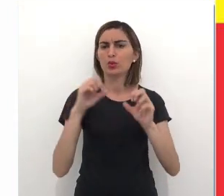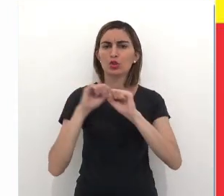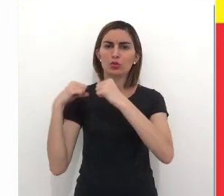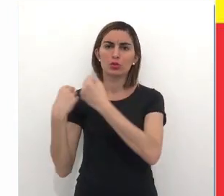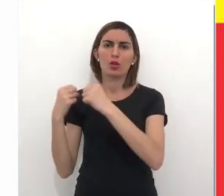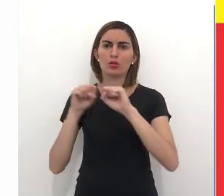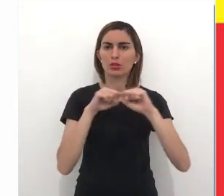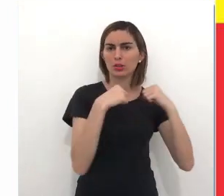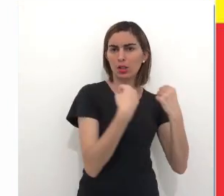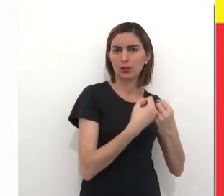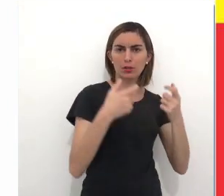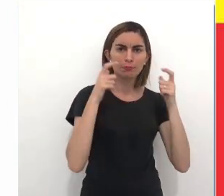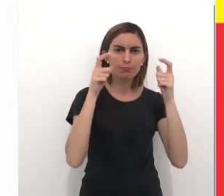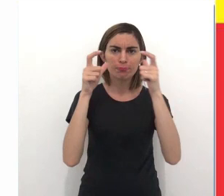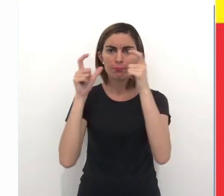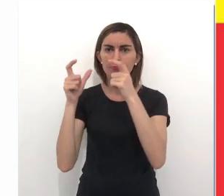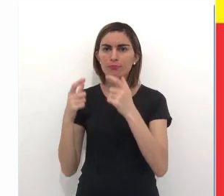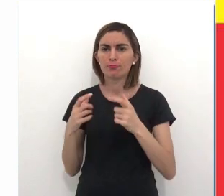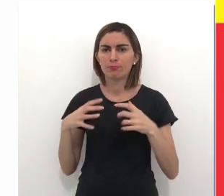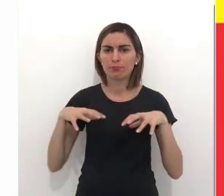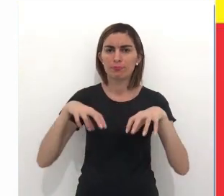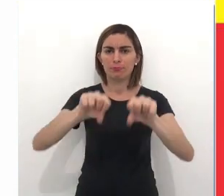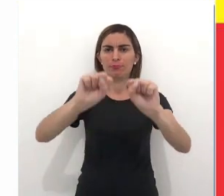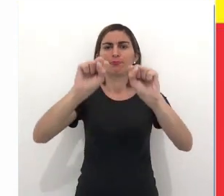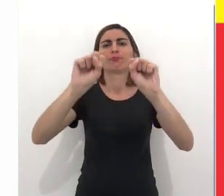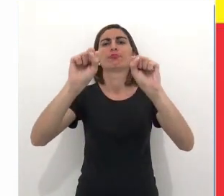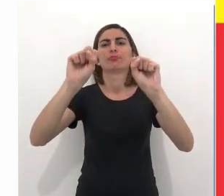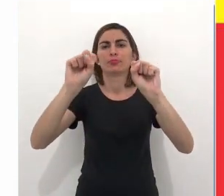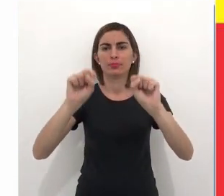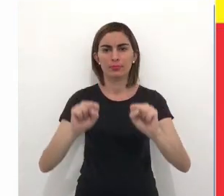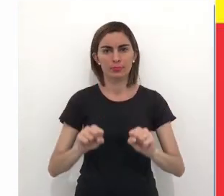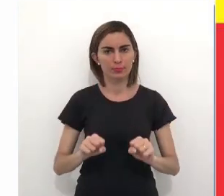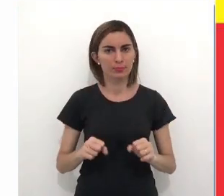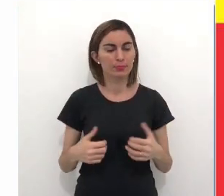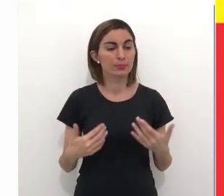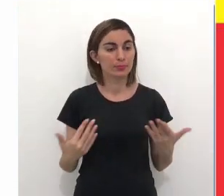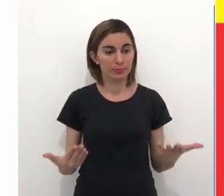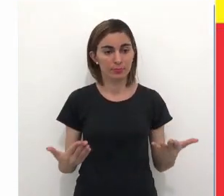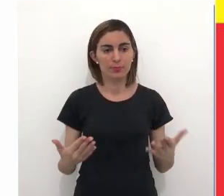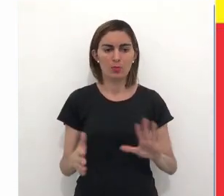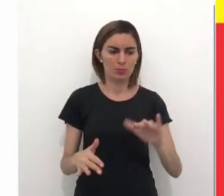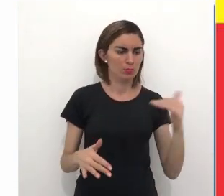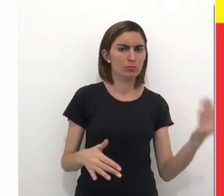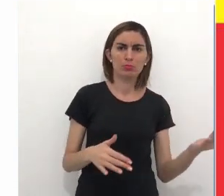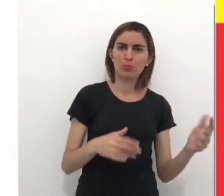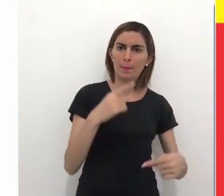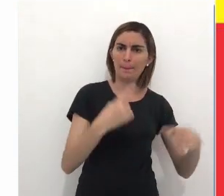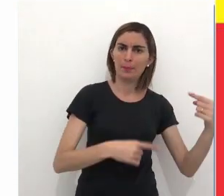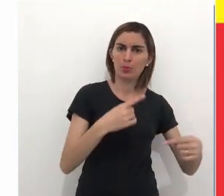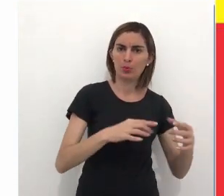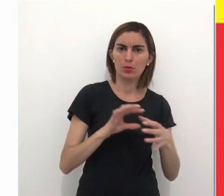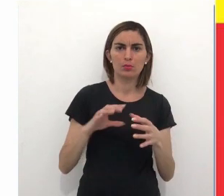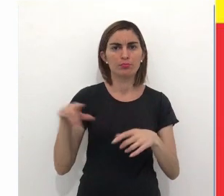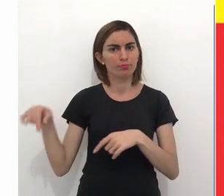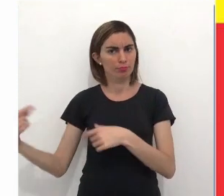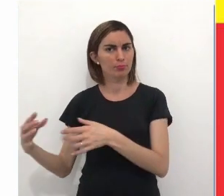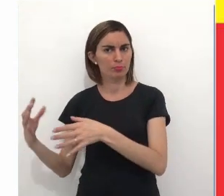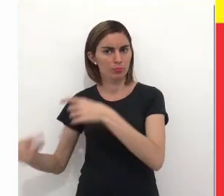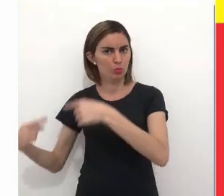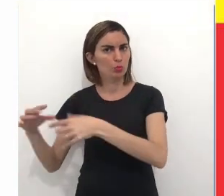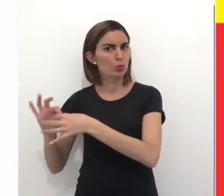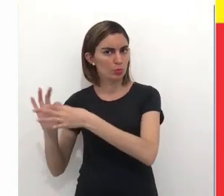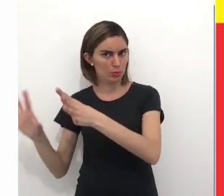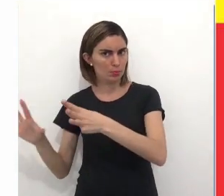Duas sociedades ambicionavam a tomada do poder provincial. De um lado, os políticos liberais